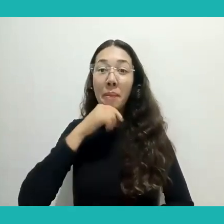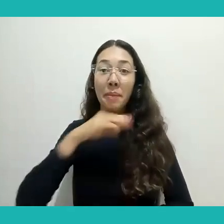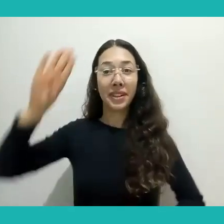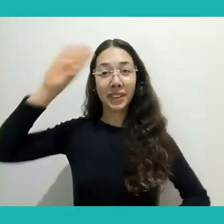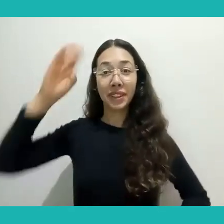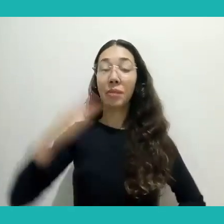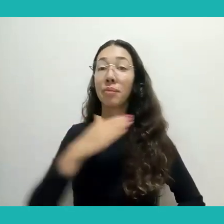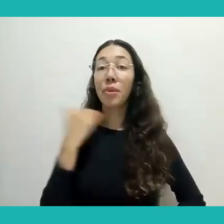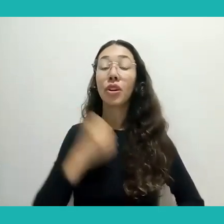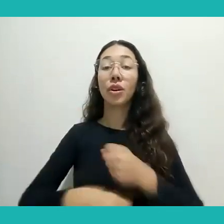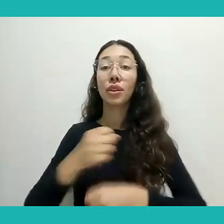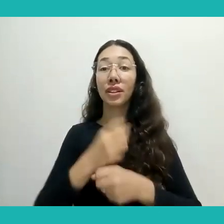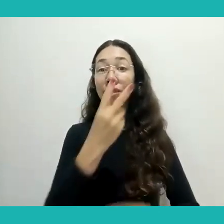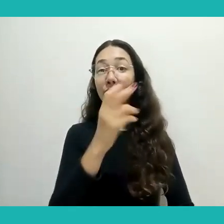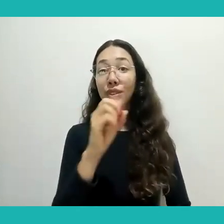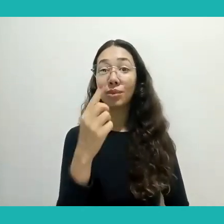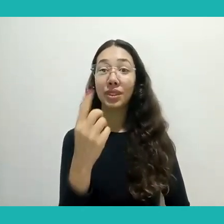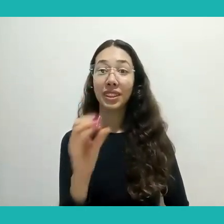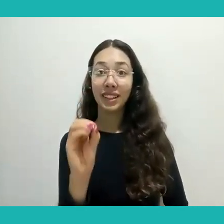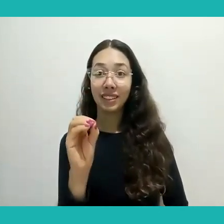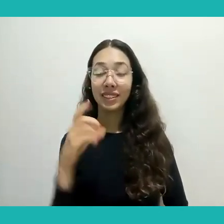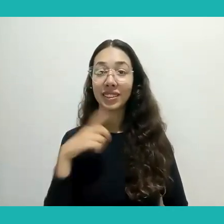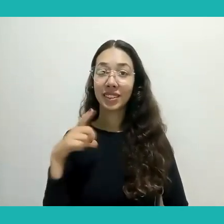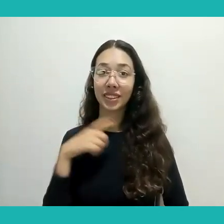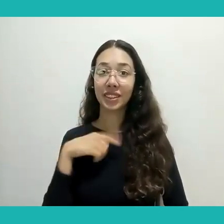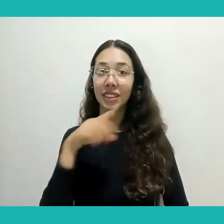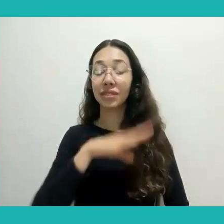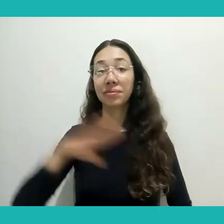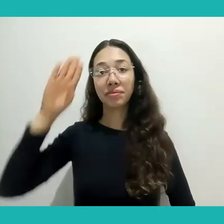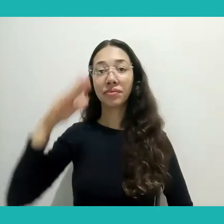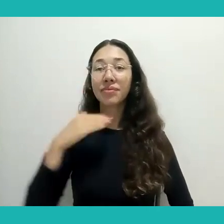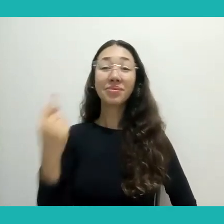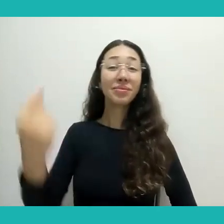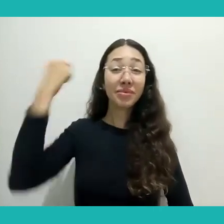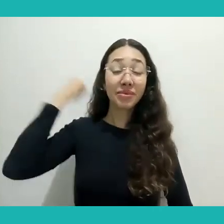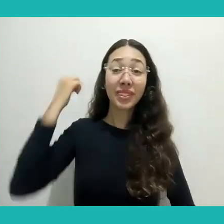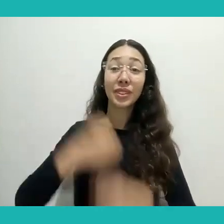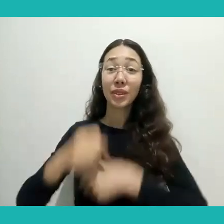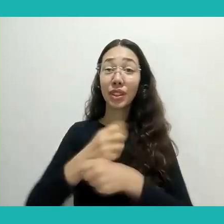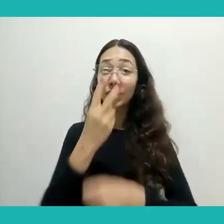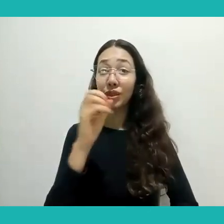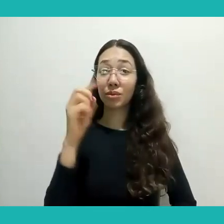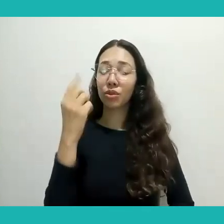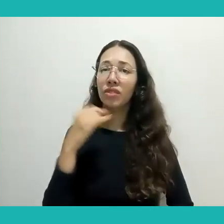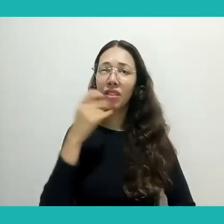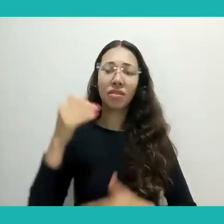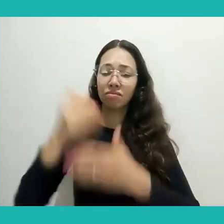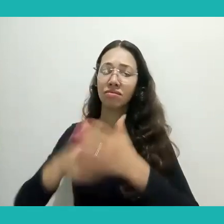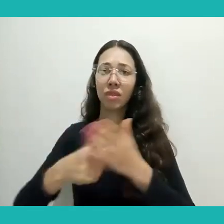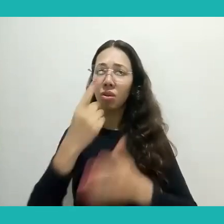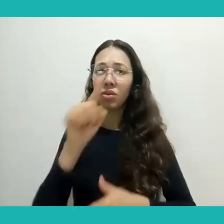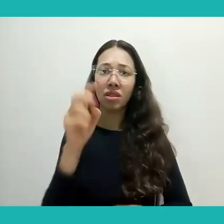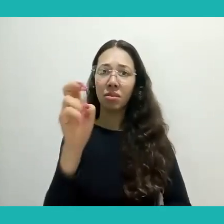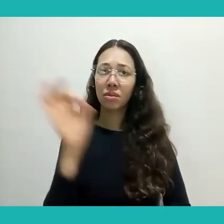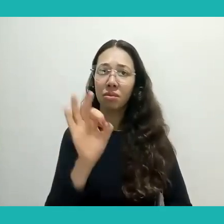em 2010, sendo que esse militar ele optou lá atrás, em 2001, pelo recolhimento dos 1,5%